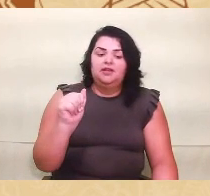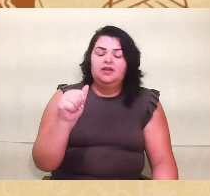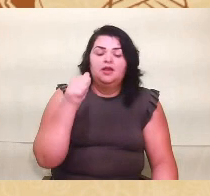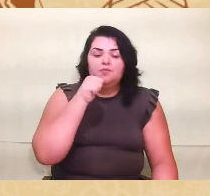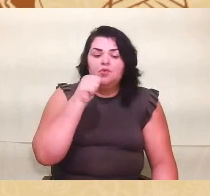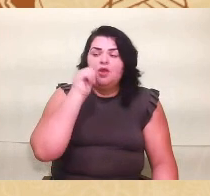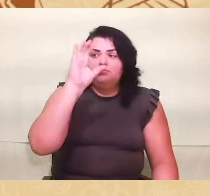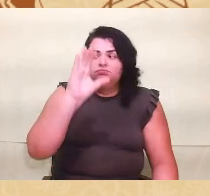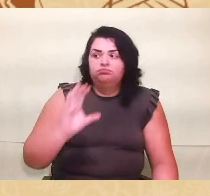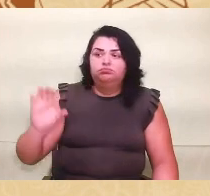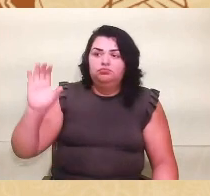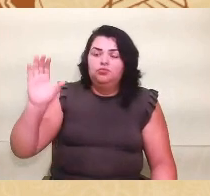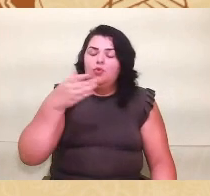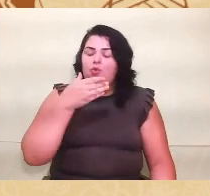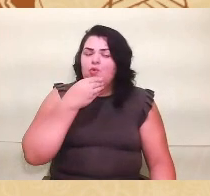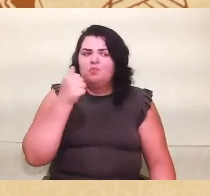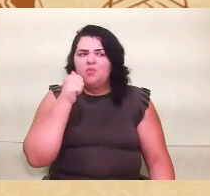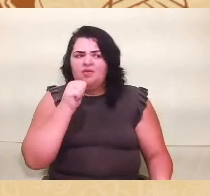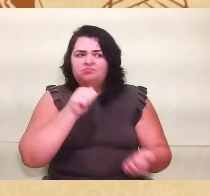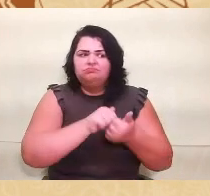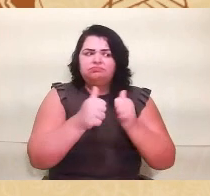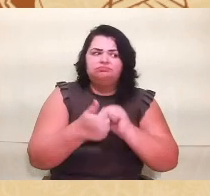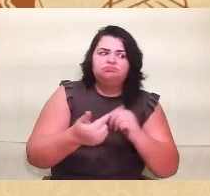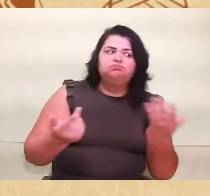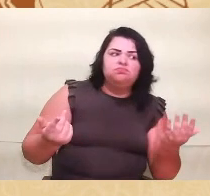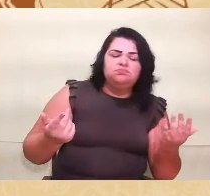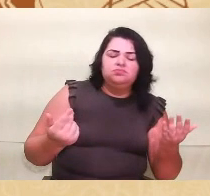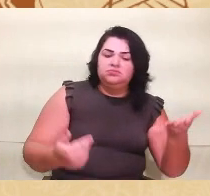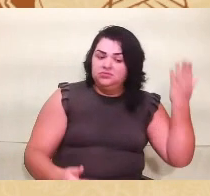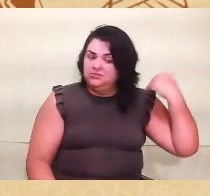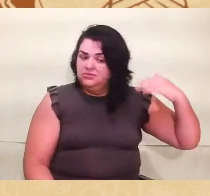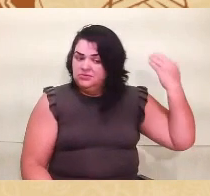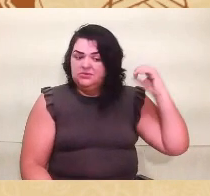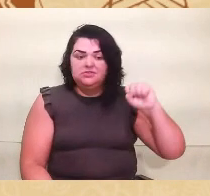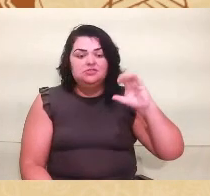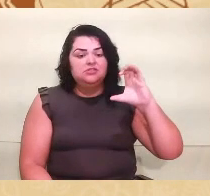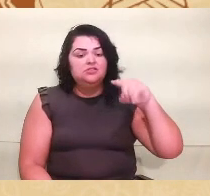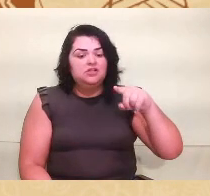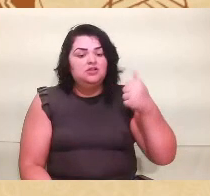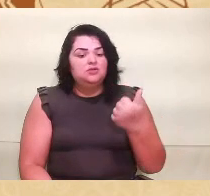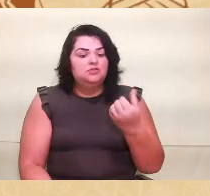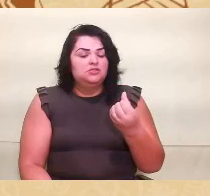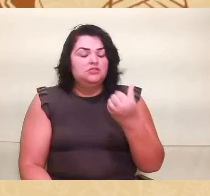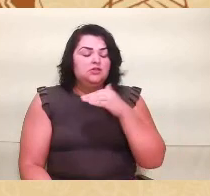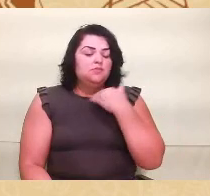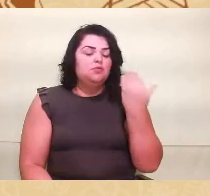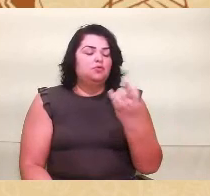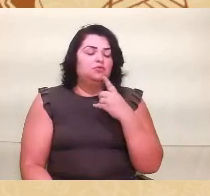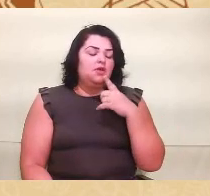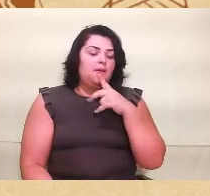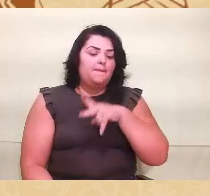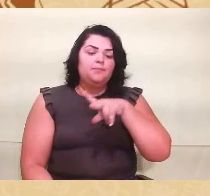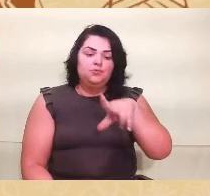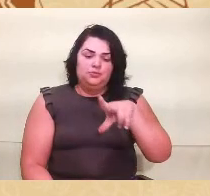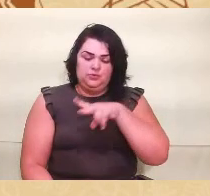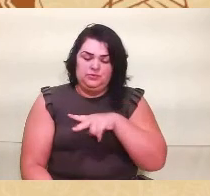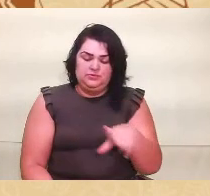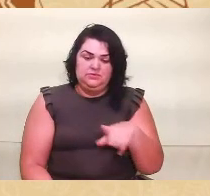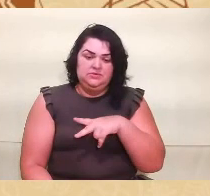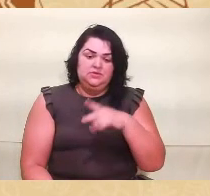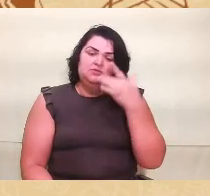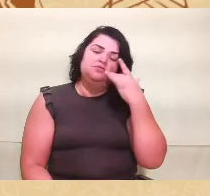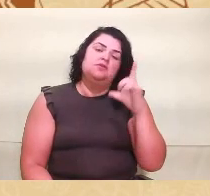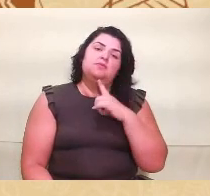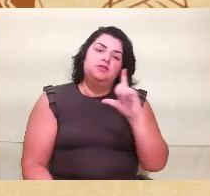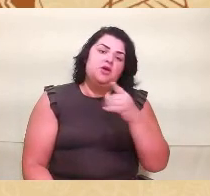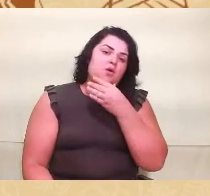uma mulher que era homem? E no século XVI, Tibira foi morto pela Inquisição Portuguesa, porque não se sabia se ele era homem ou